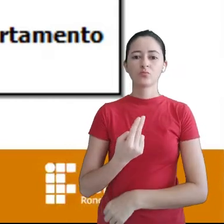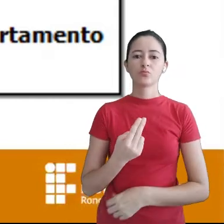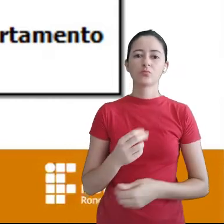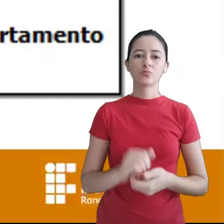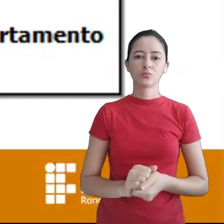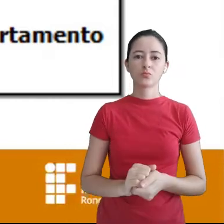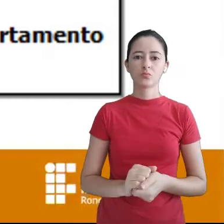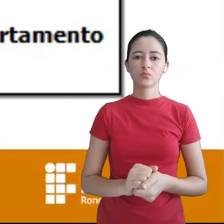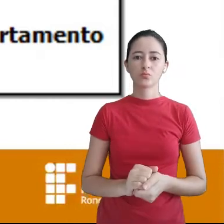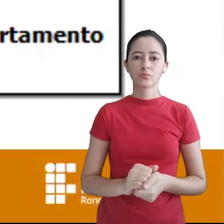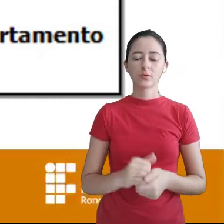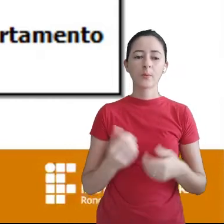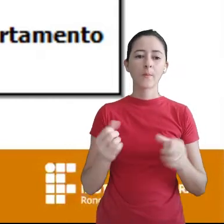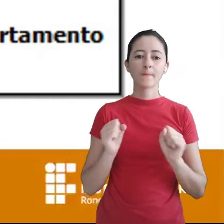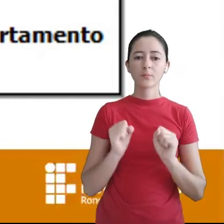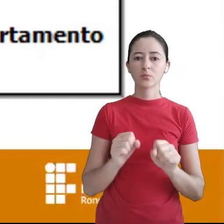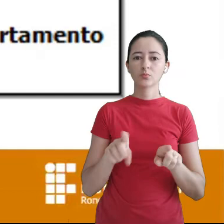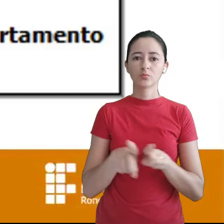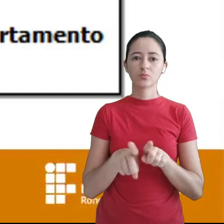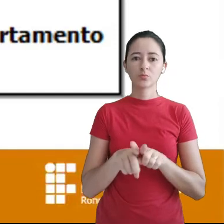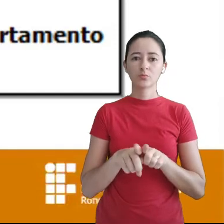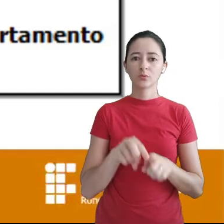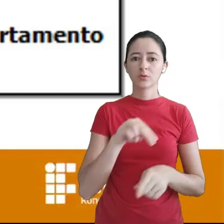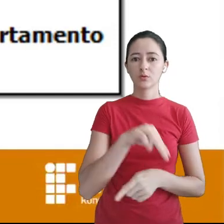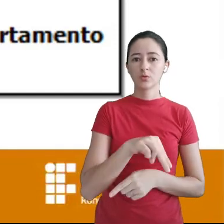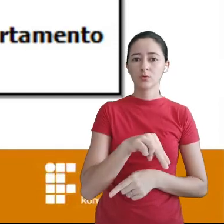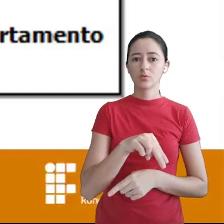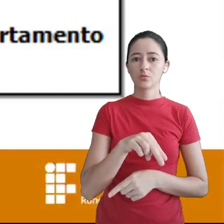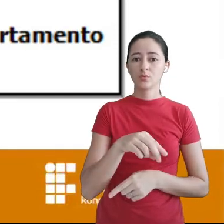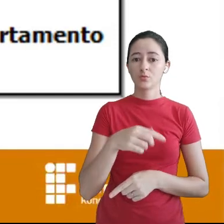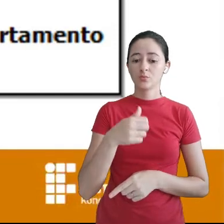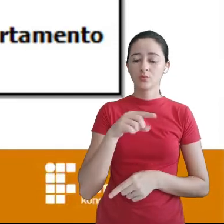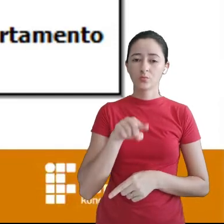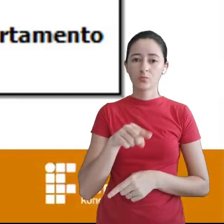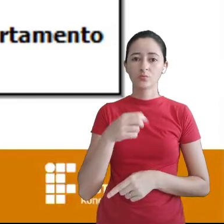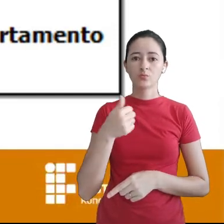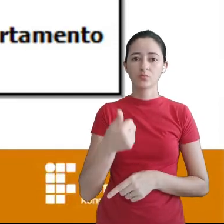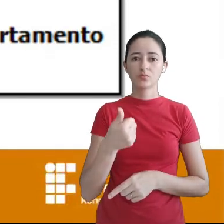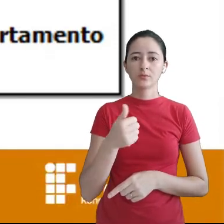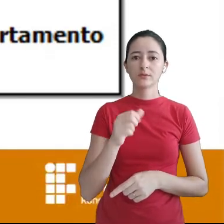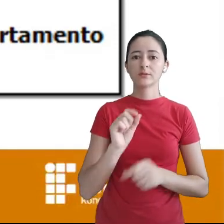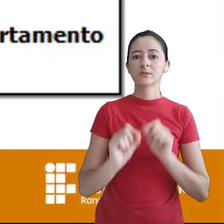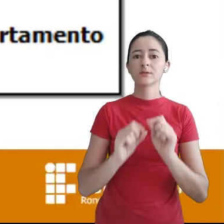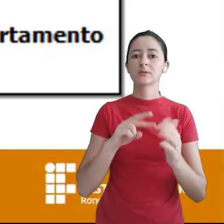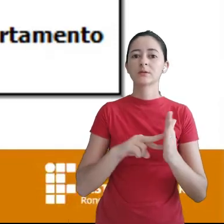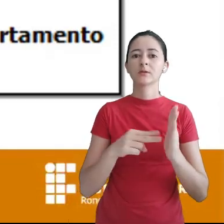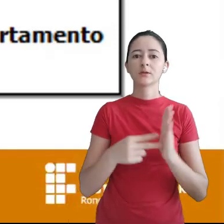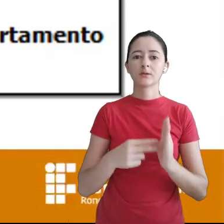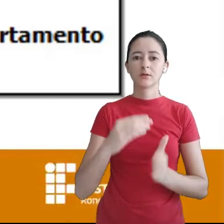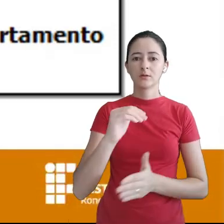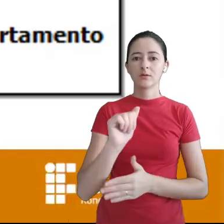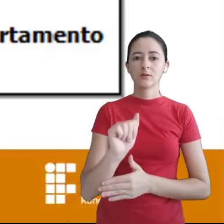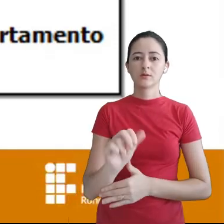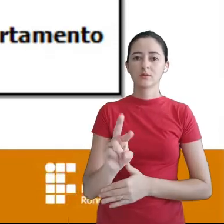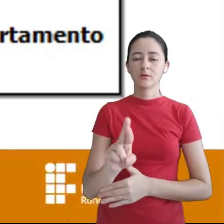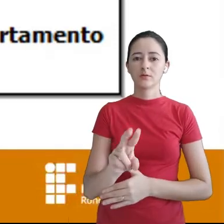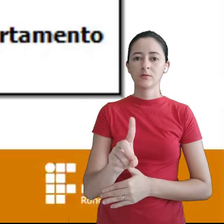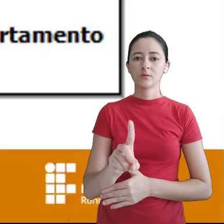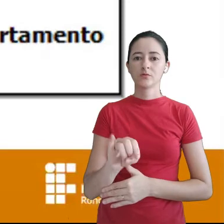ou... Para você encontrar assim, o N 2.1. Então, quando você fizer N 2.1, significa que isso aqui é a cardinalidade